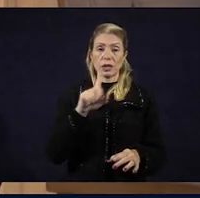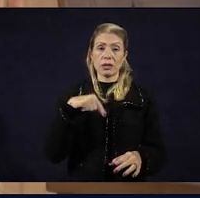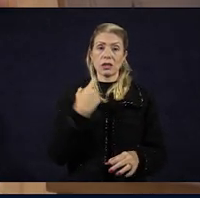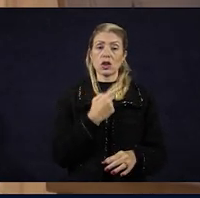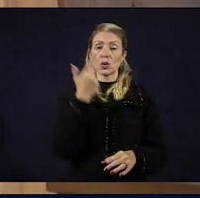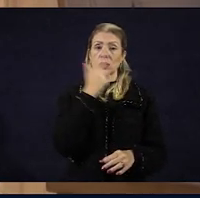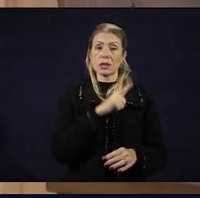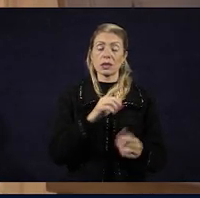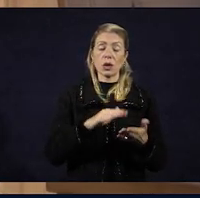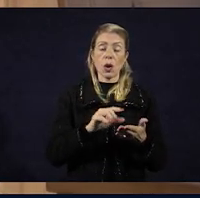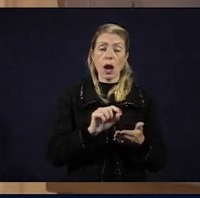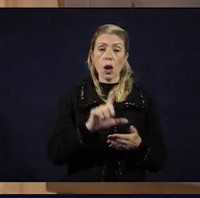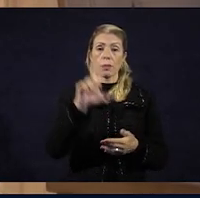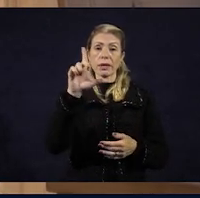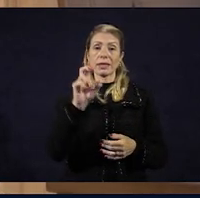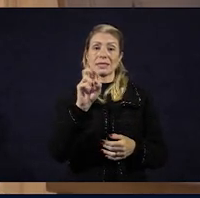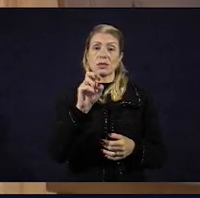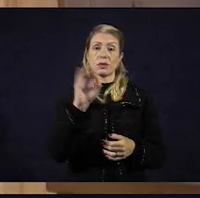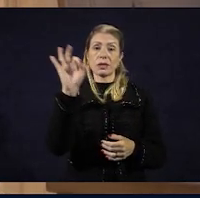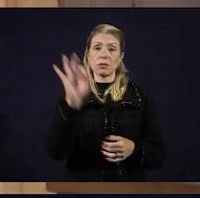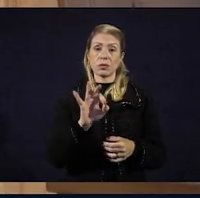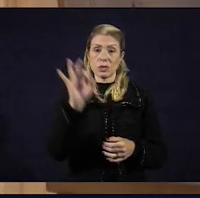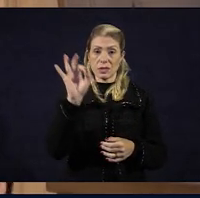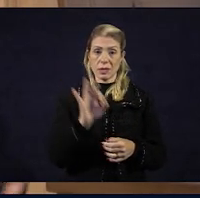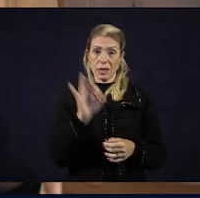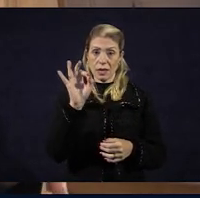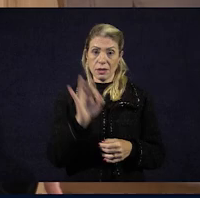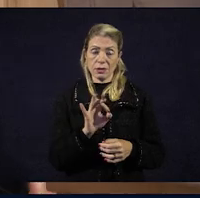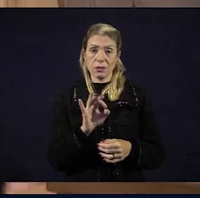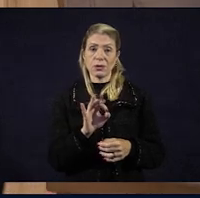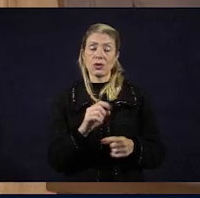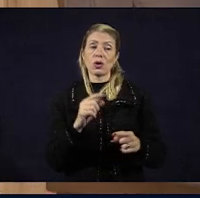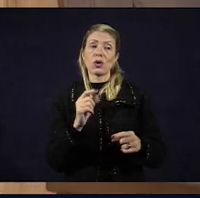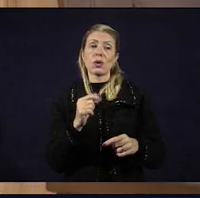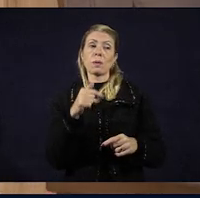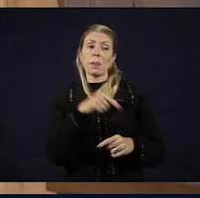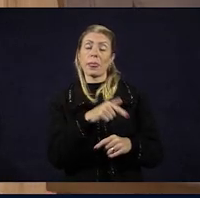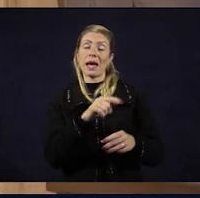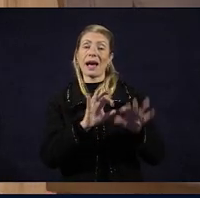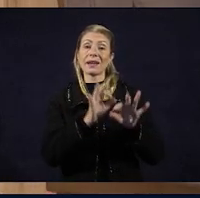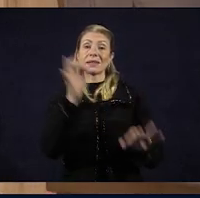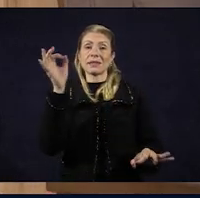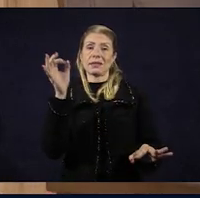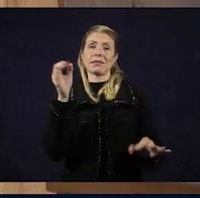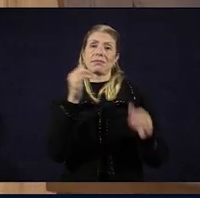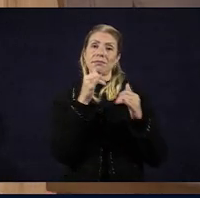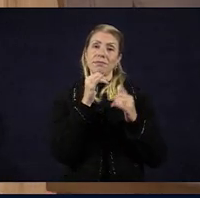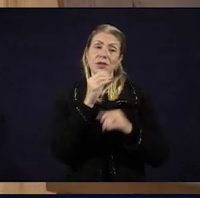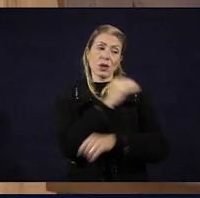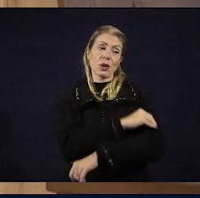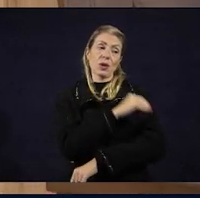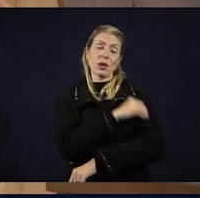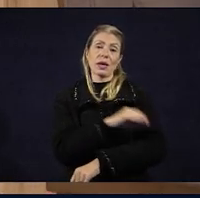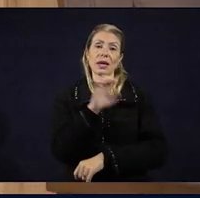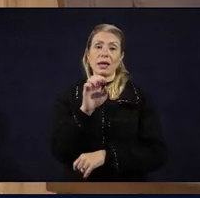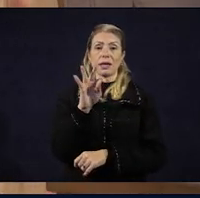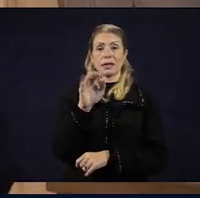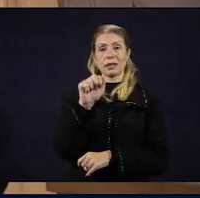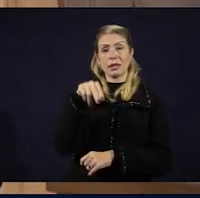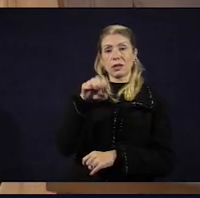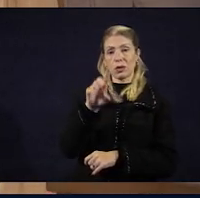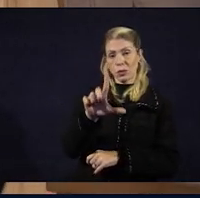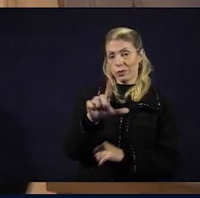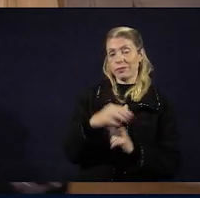em 50% a produção de etanol sem um pé de canais Então você pega assim tem duas características bacanas um é